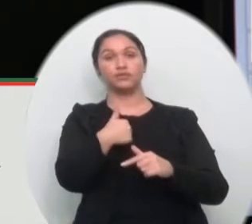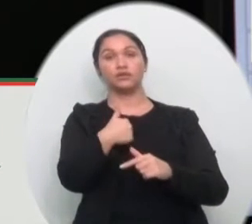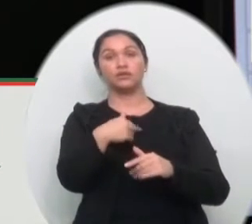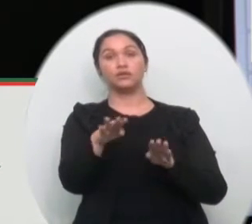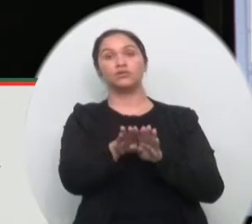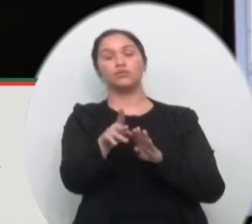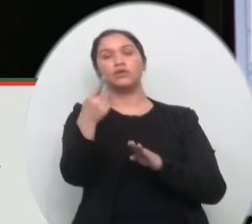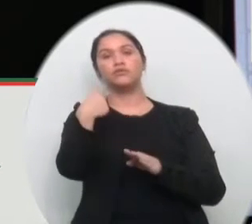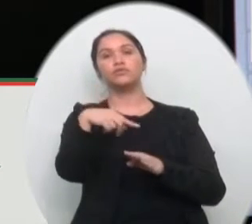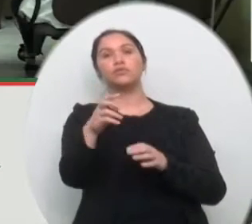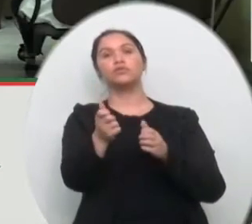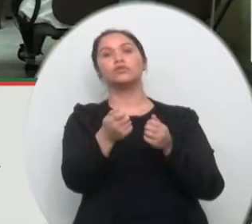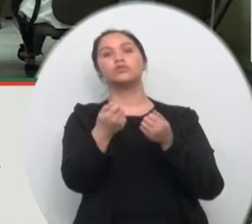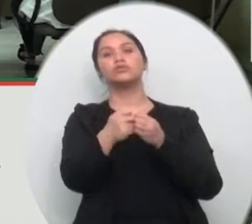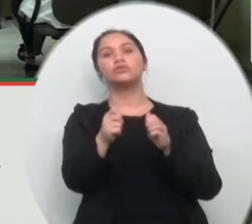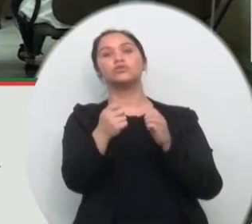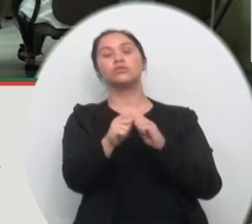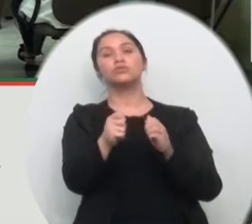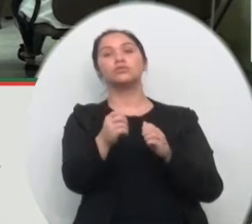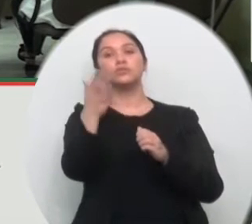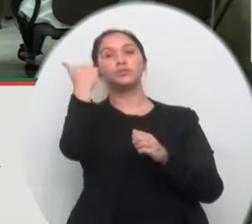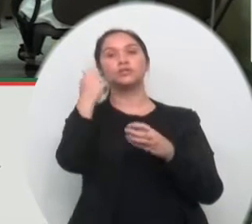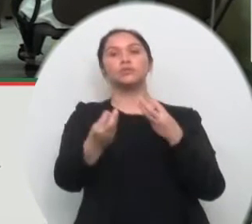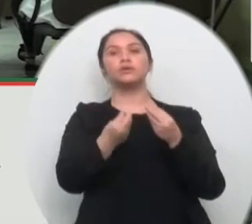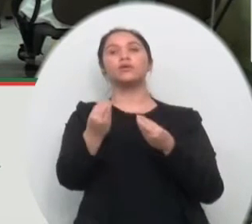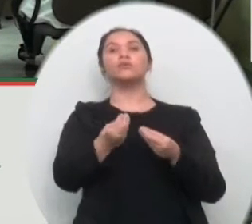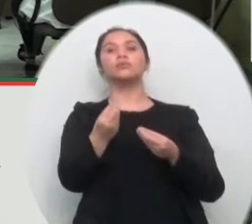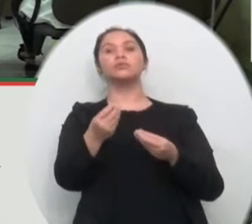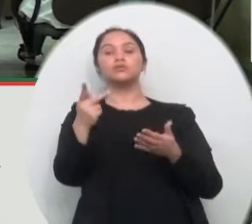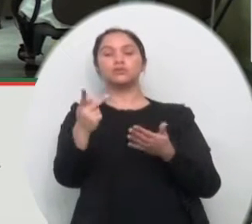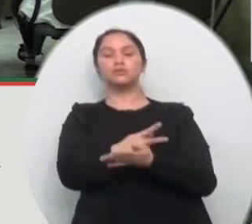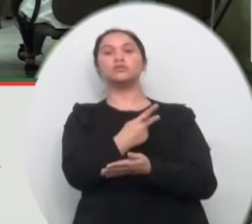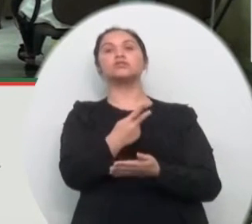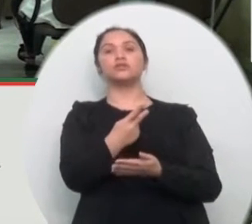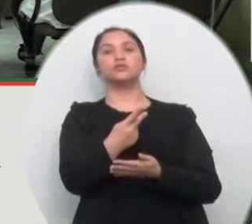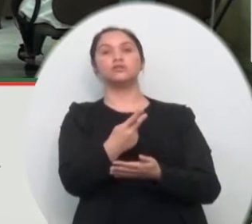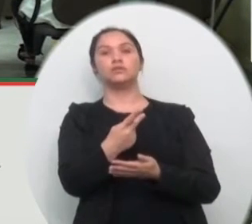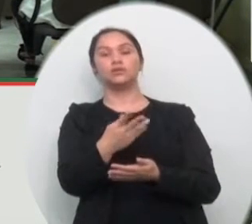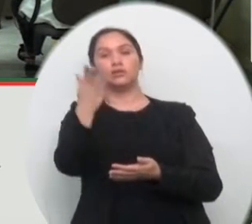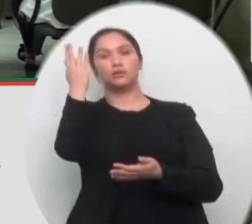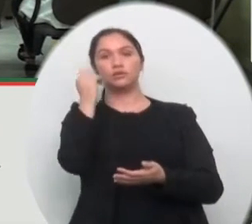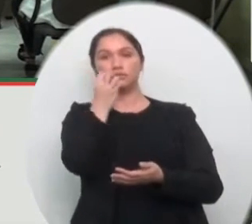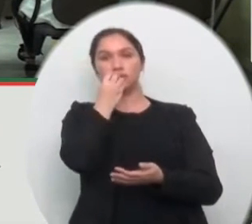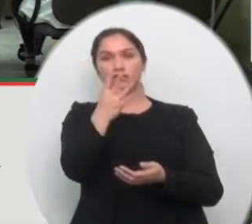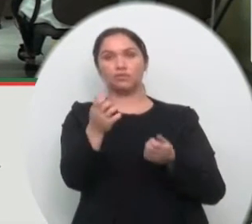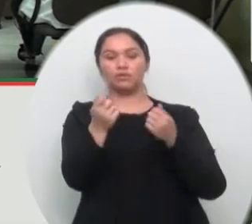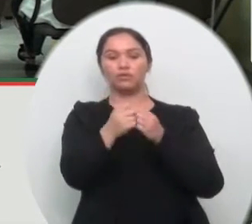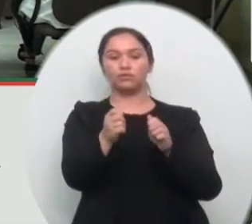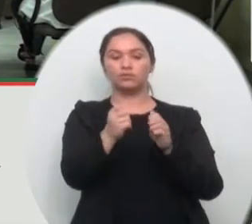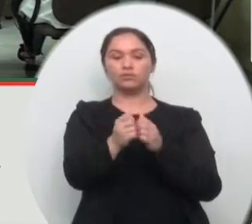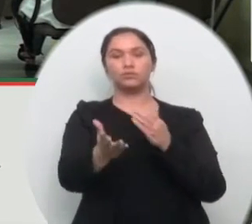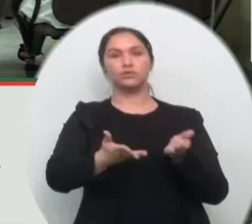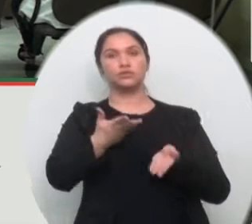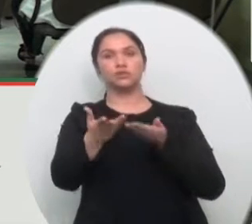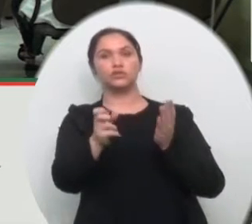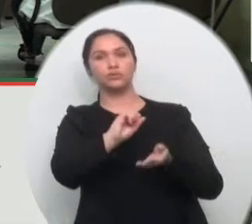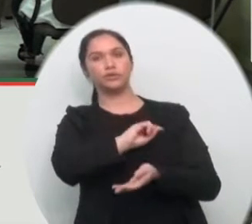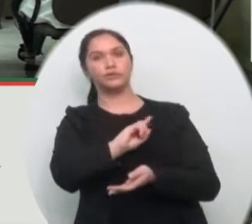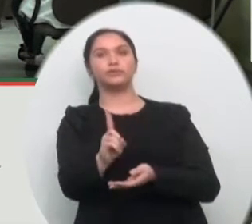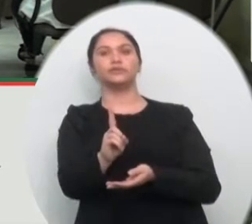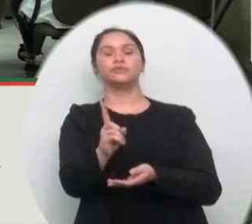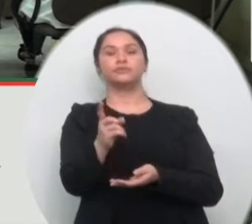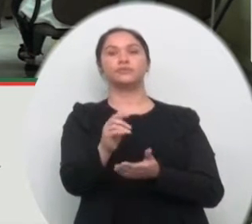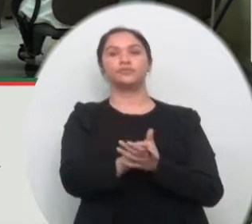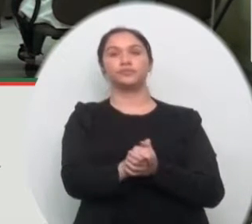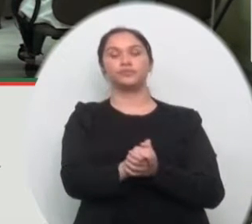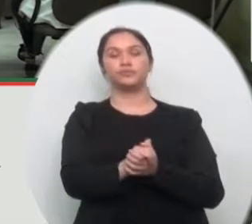meia ando no ônibus, pego uma linha, venho, vou e volto na quarta linha, até às vezes me pego no flagrante em alguns lugares desses, e as